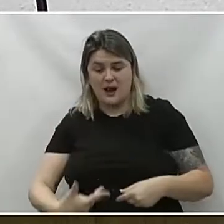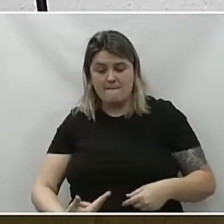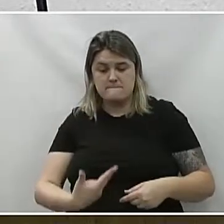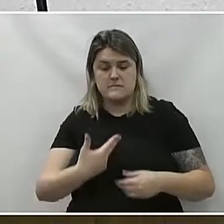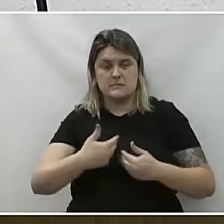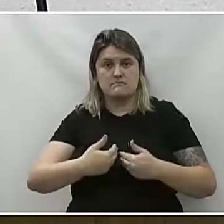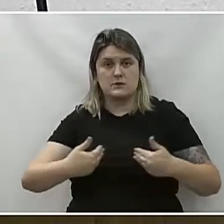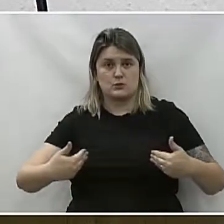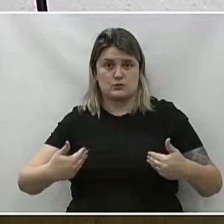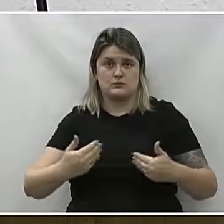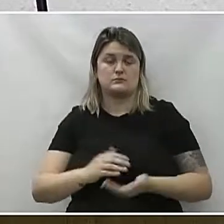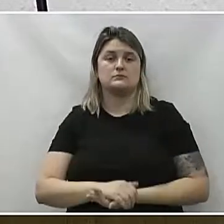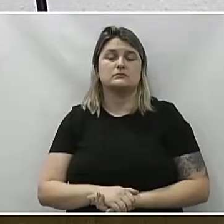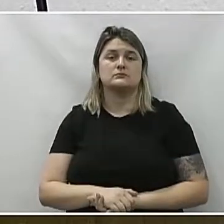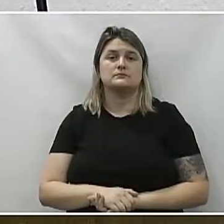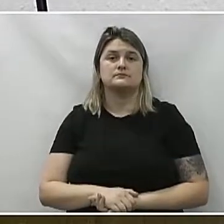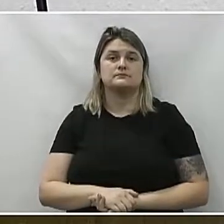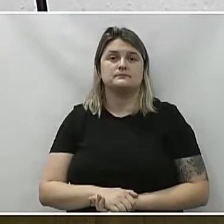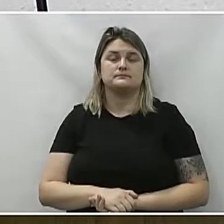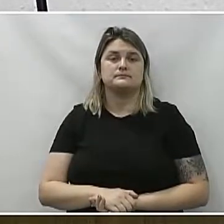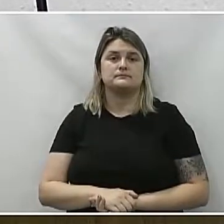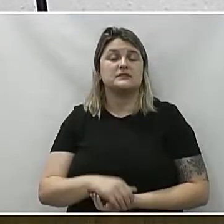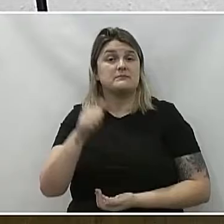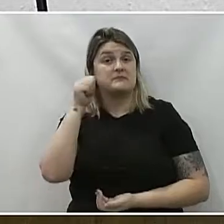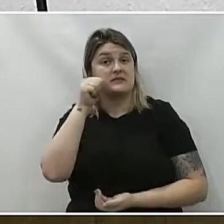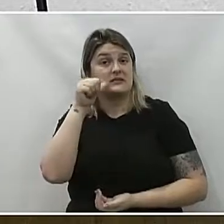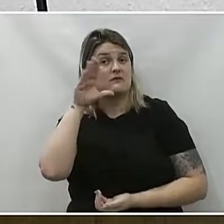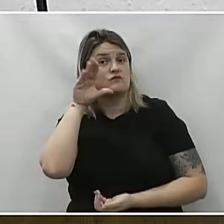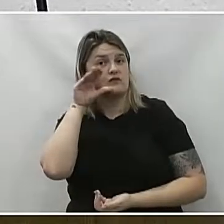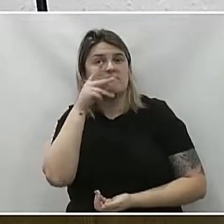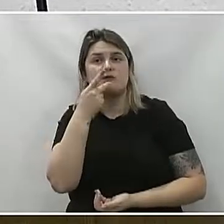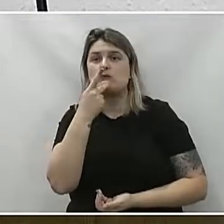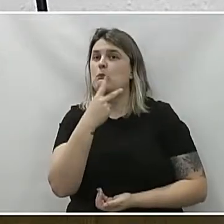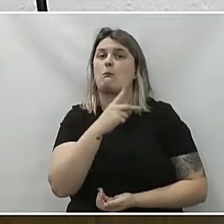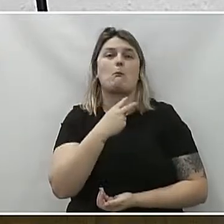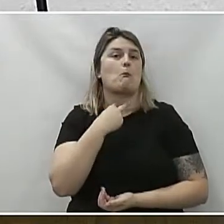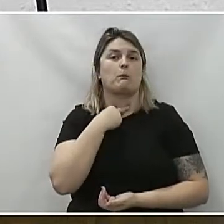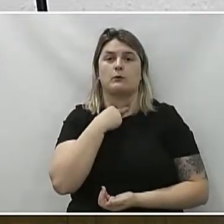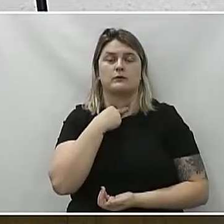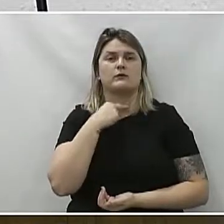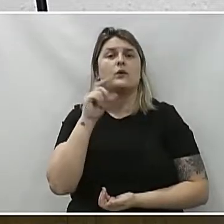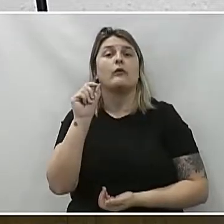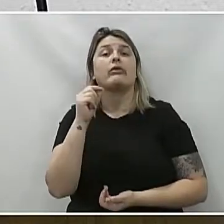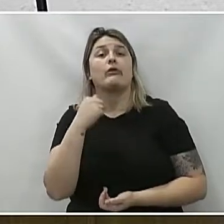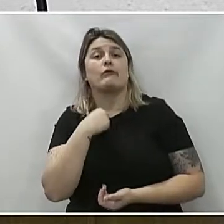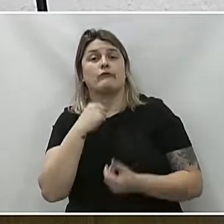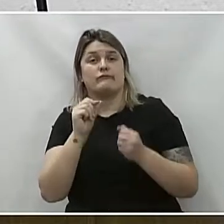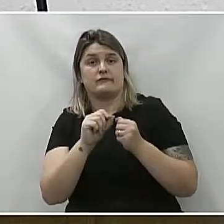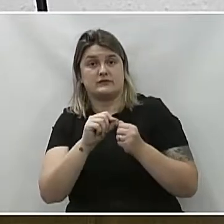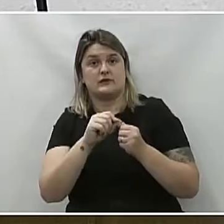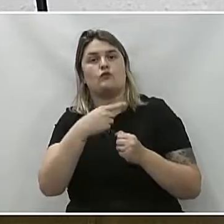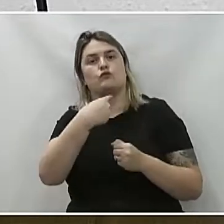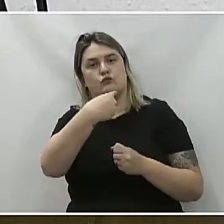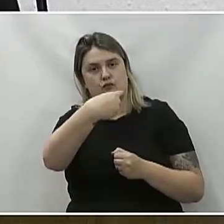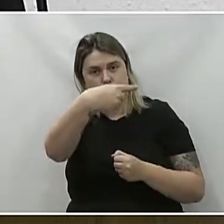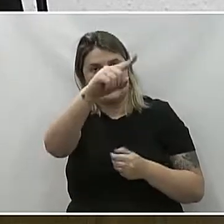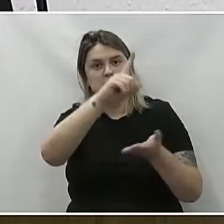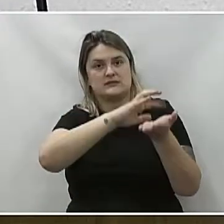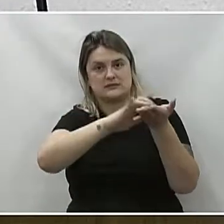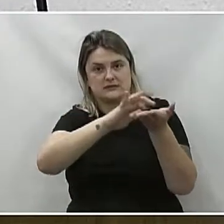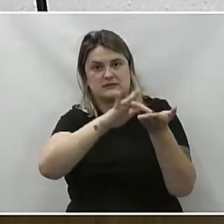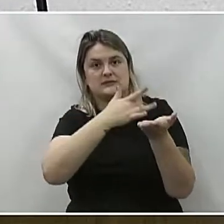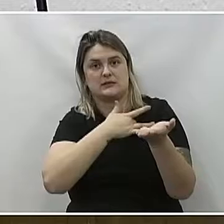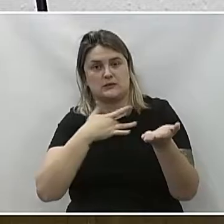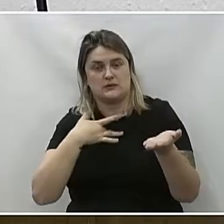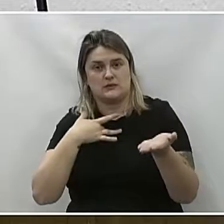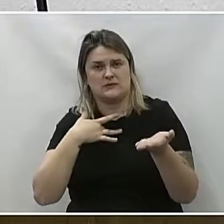inteiro. E a funcionária falou assim, não podemos. Aí, o que eu fiz? Eu fui até a Secretaria de Saúde, né?